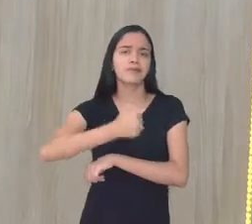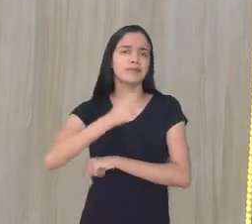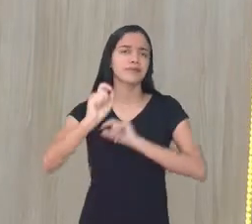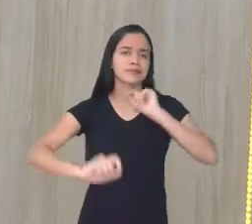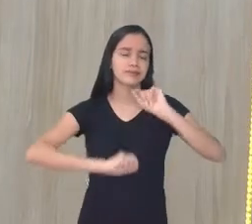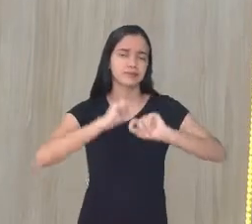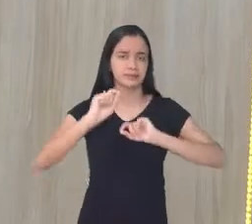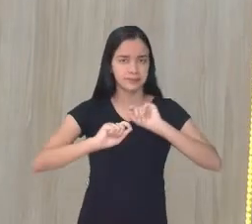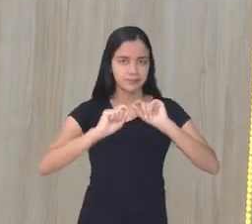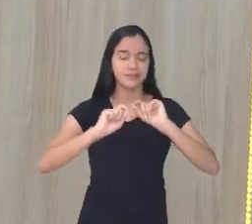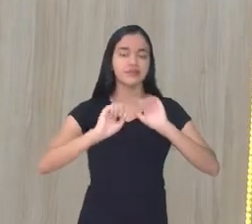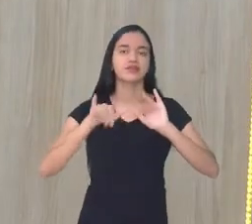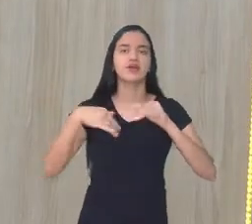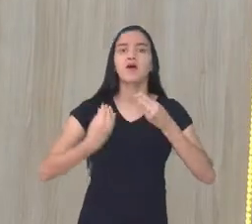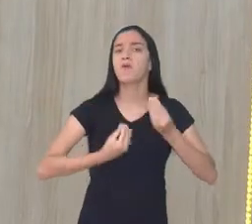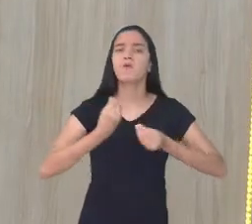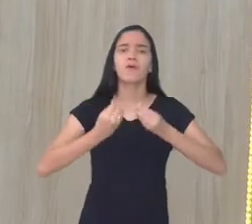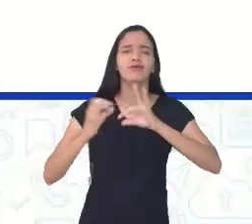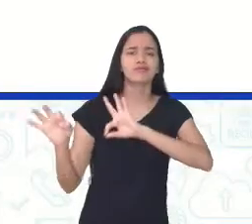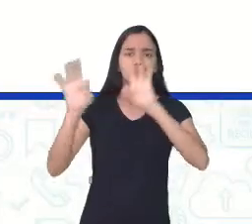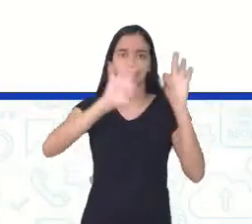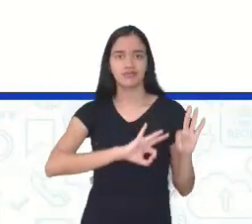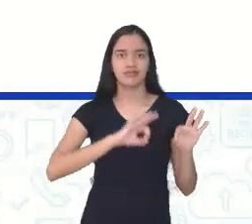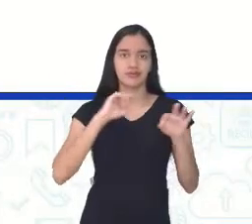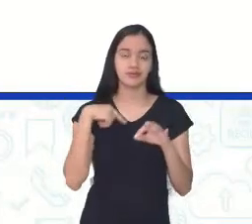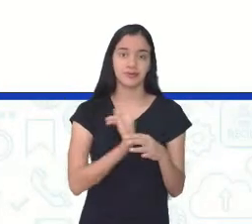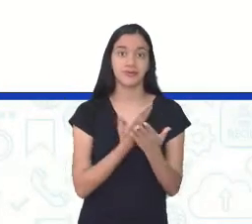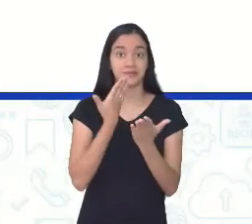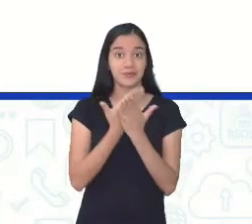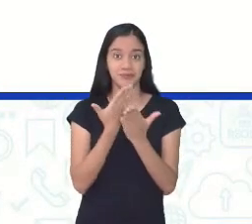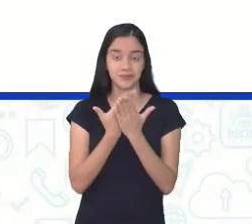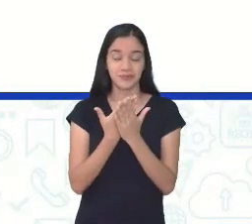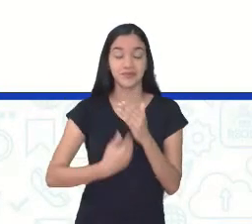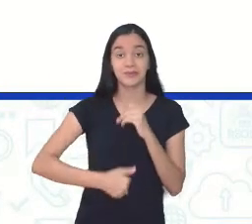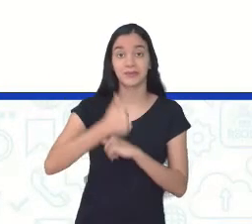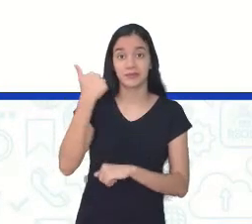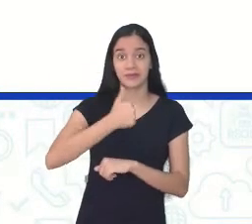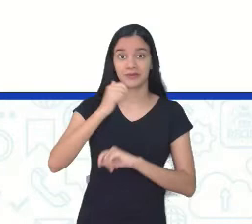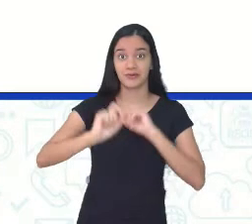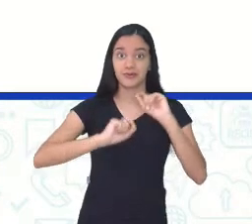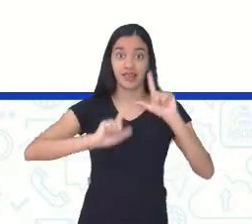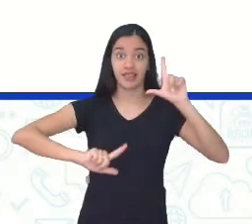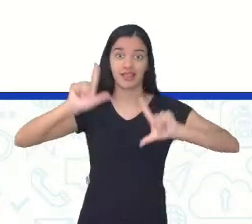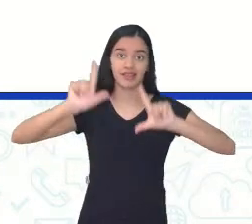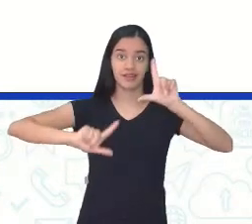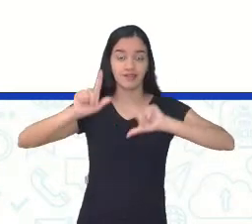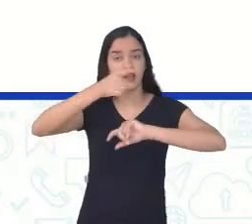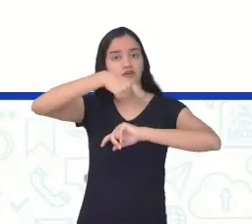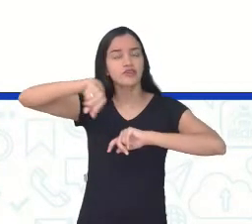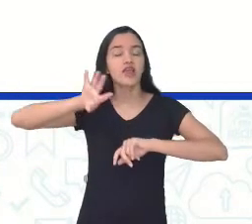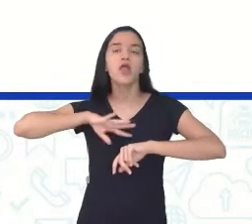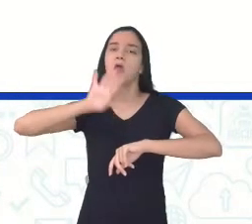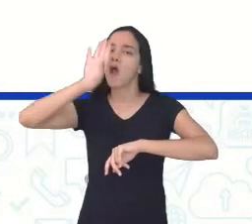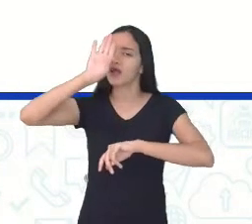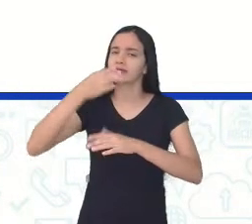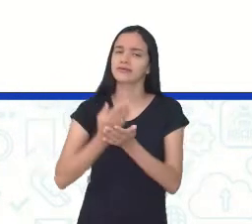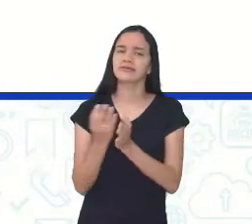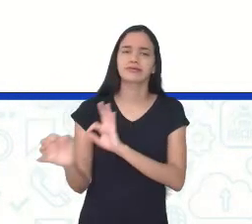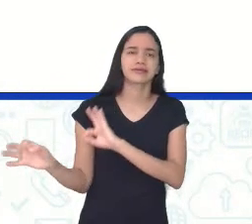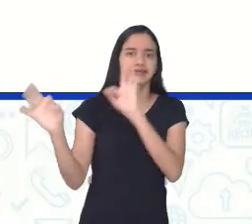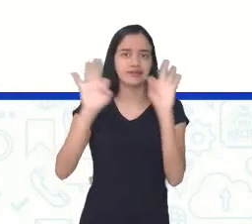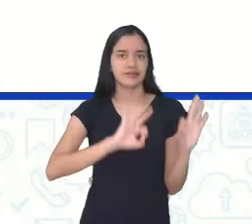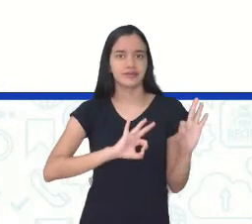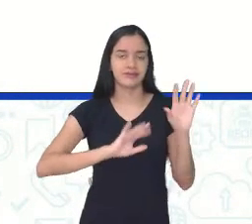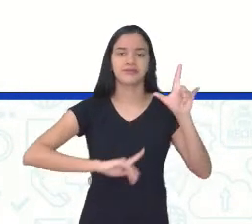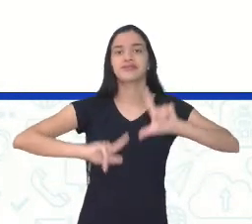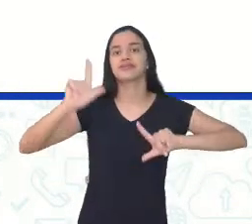em relação a como assistir às nossas aulas, né? Primeira coisa aí é a questão da TV. Muitos de vocês, eu acredito, que estão assistindo,